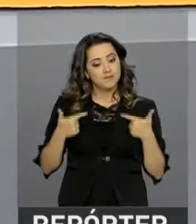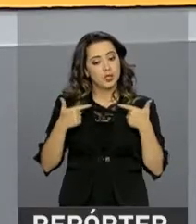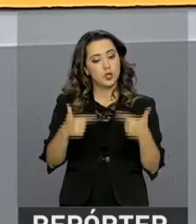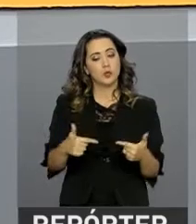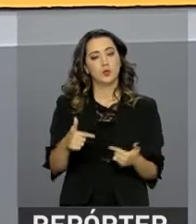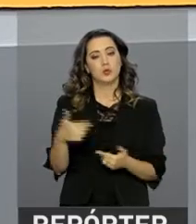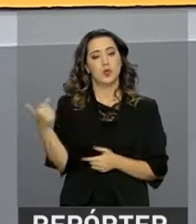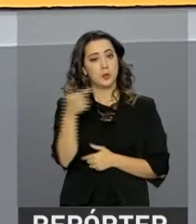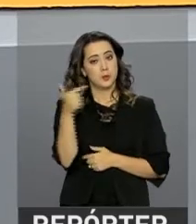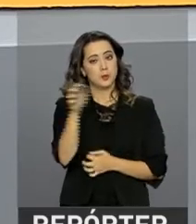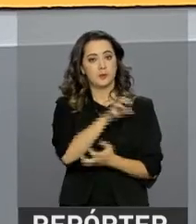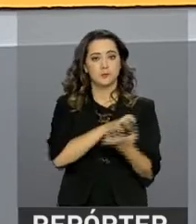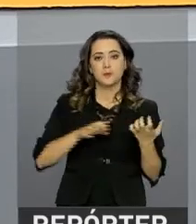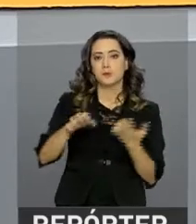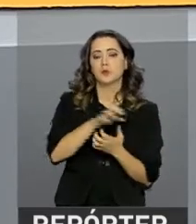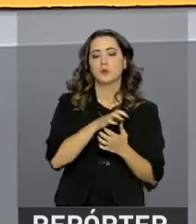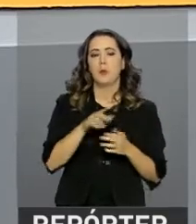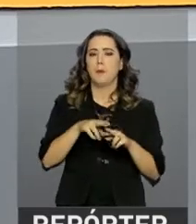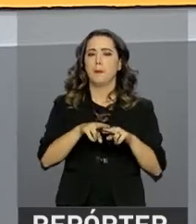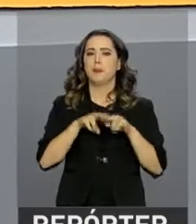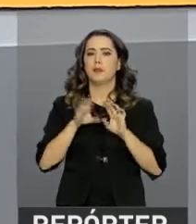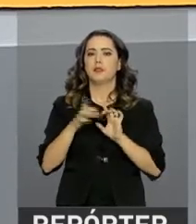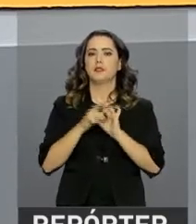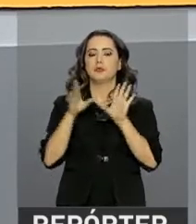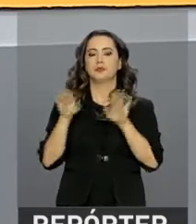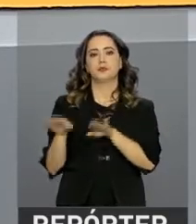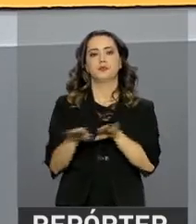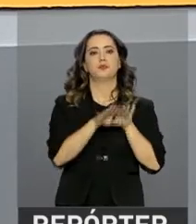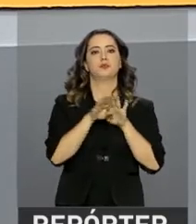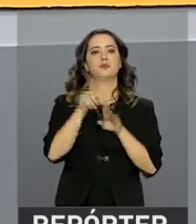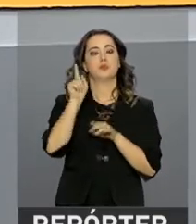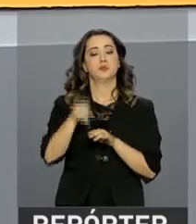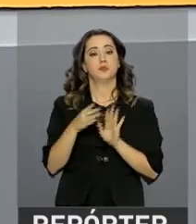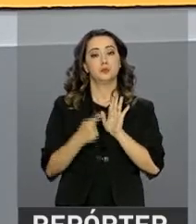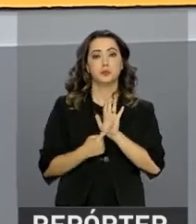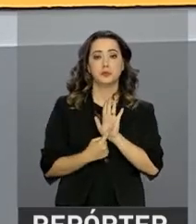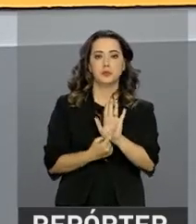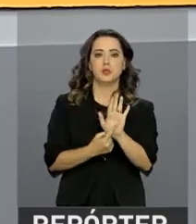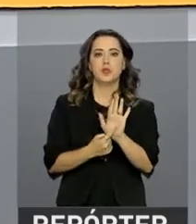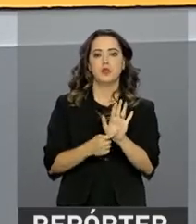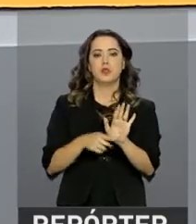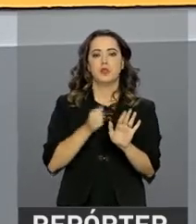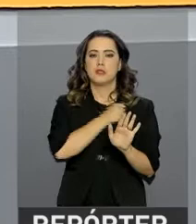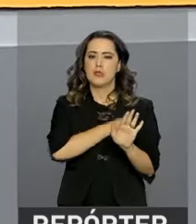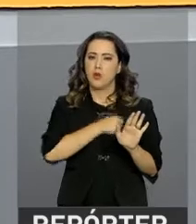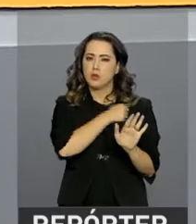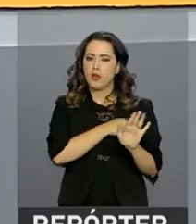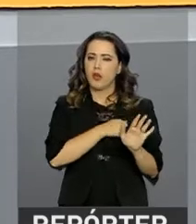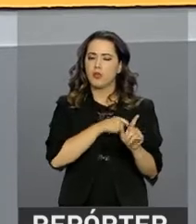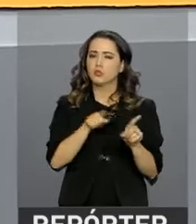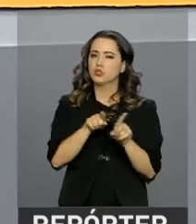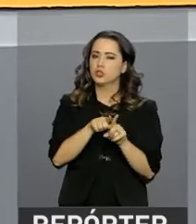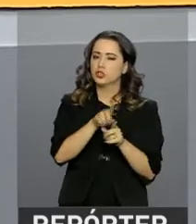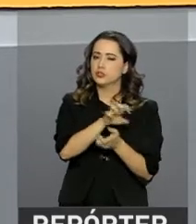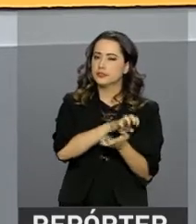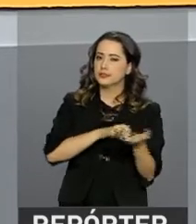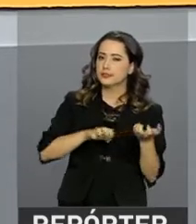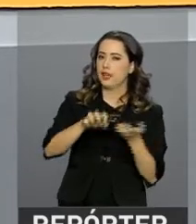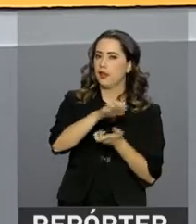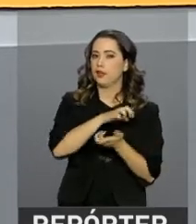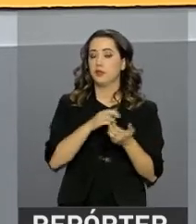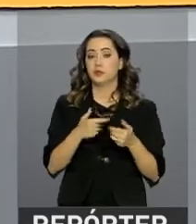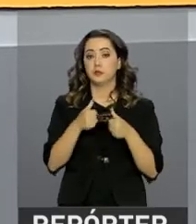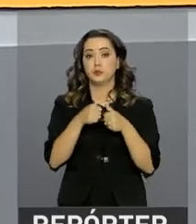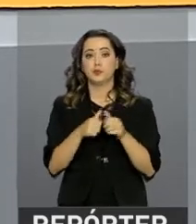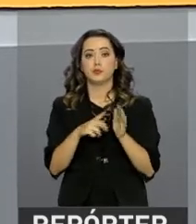Segunda Guerra Mundial em prol da liberdade e da democracia. É a exposição Entre a Saudade e a Guerra, que está no Palácio do